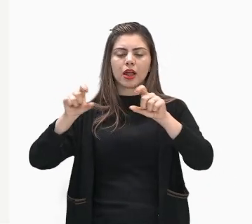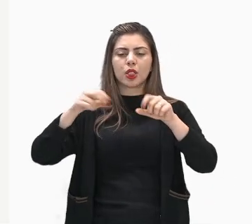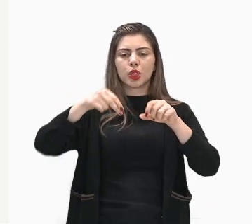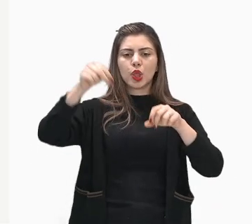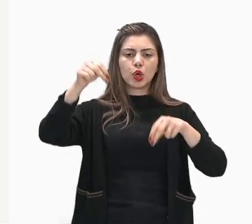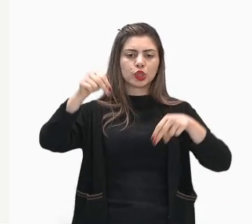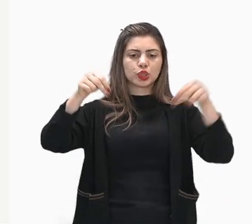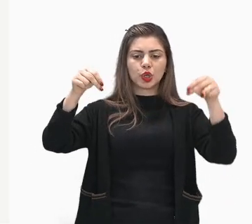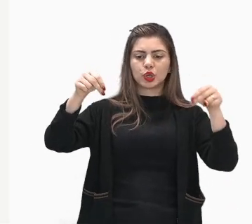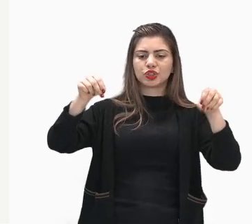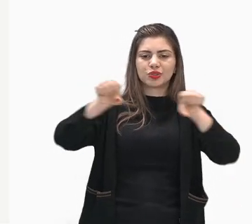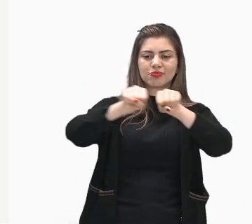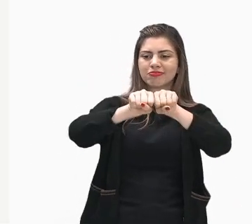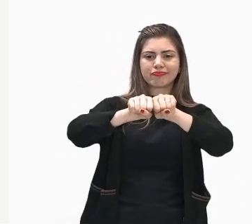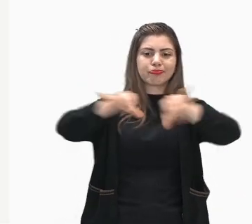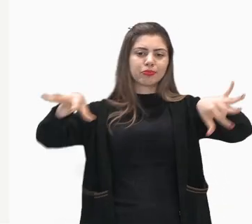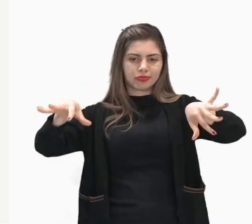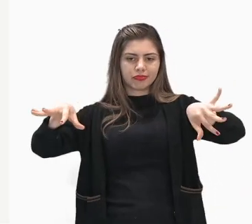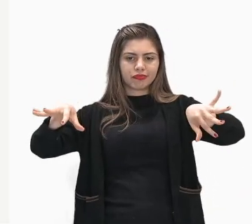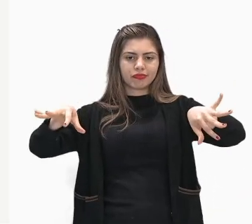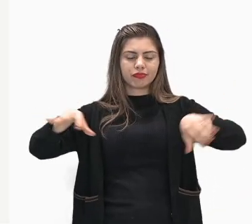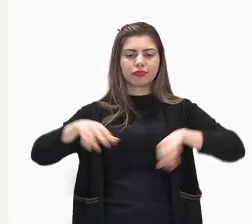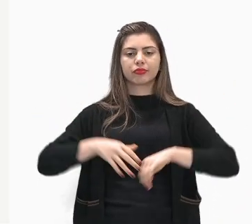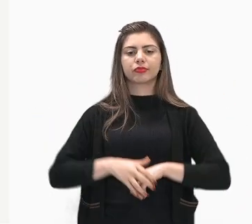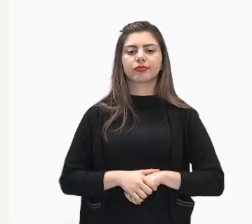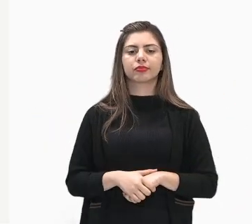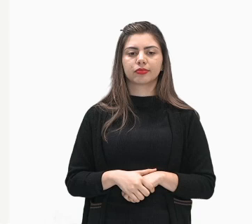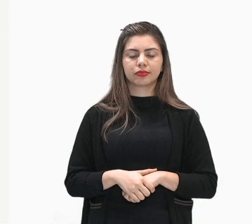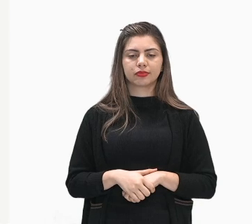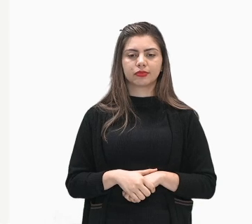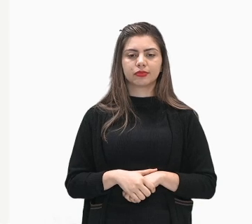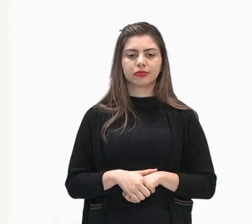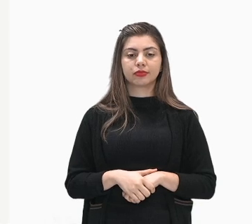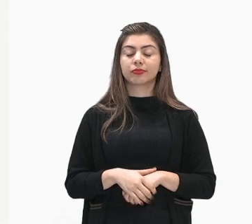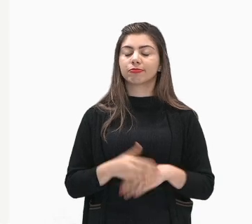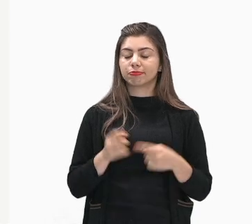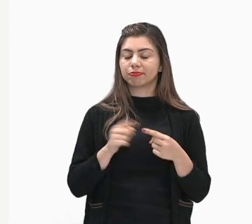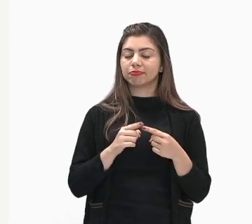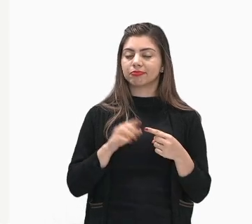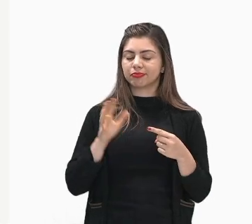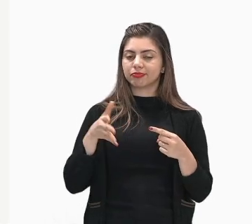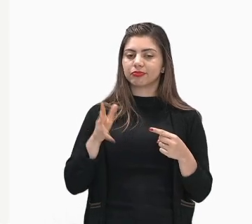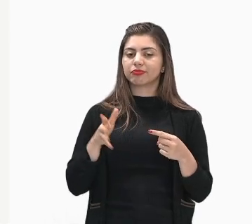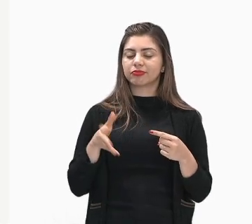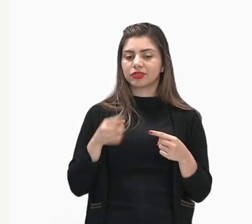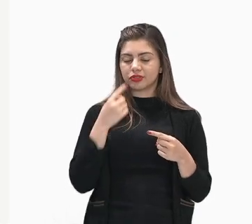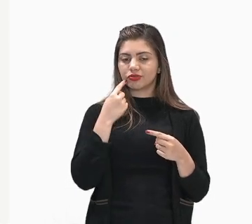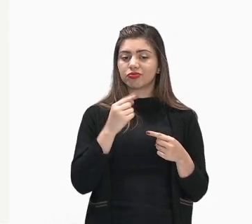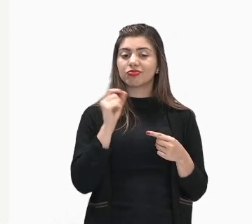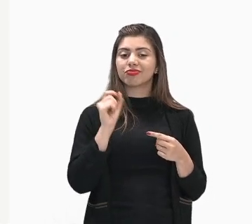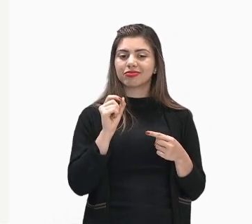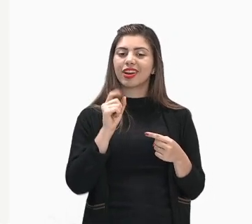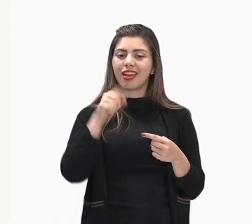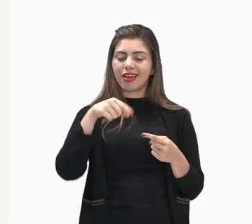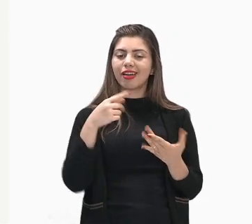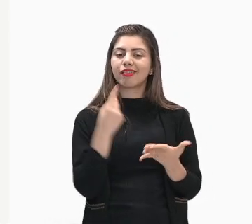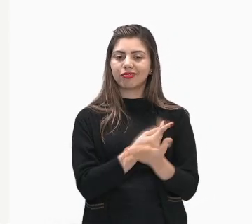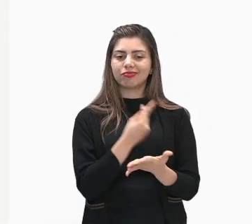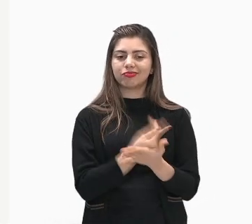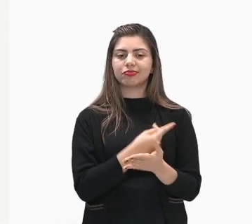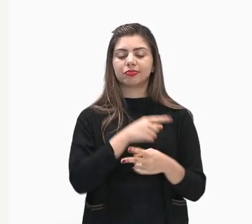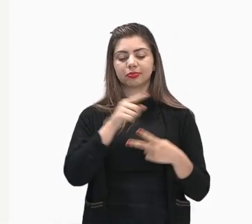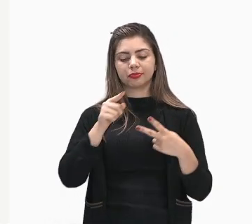e não atração. Muito bem. Primeira afirmação, a gente já viu que não é